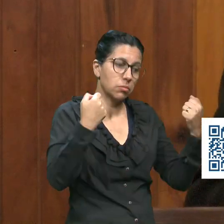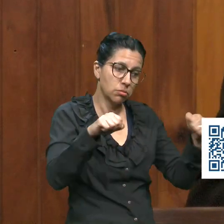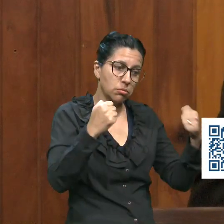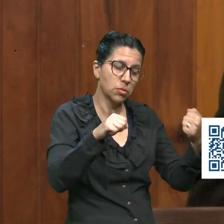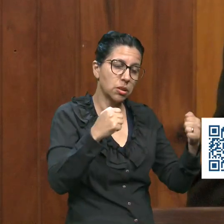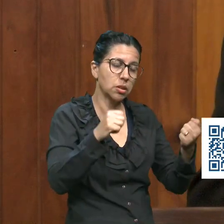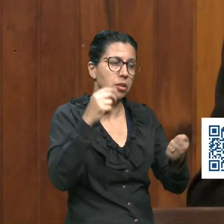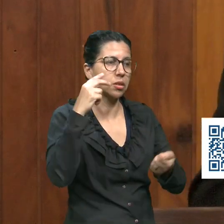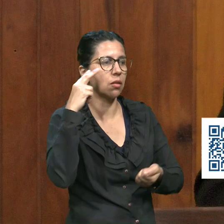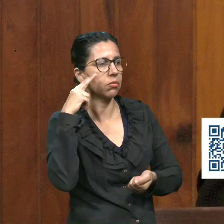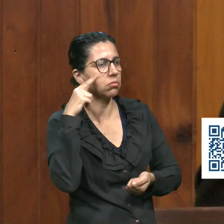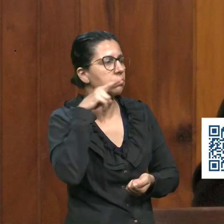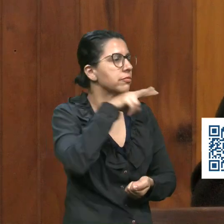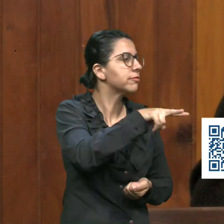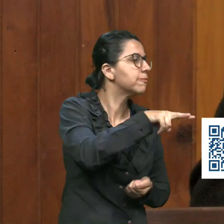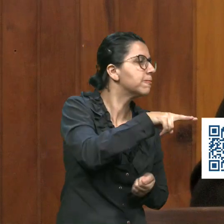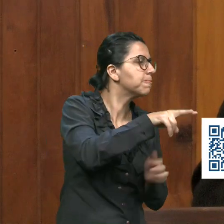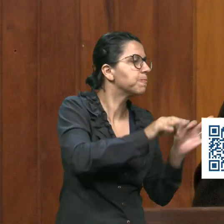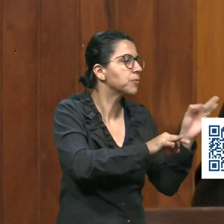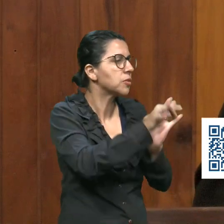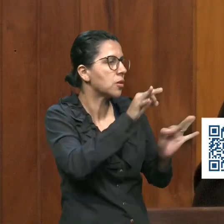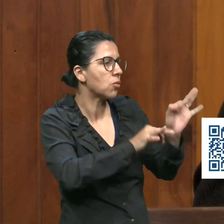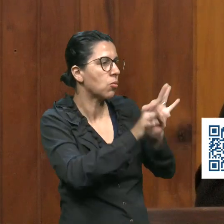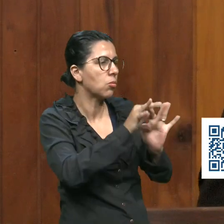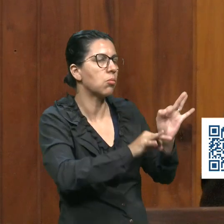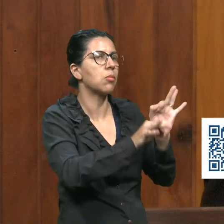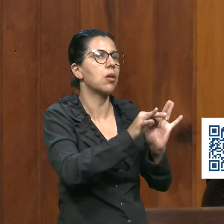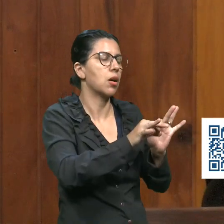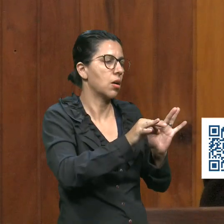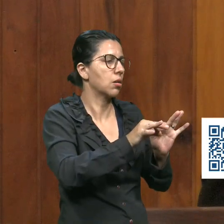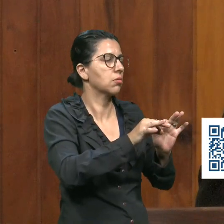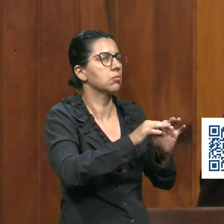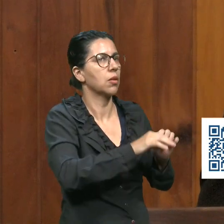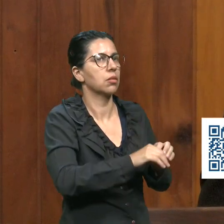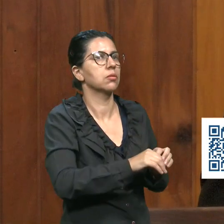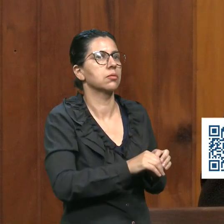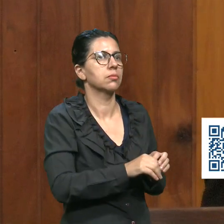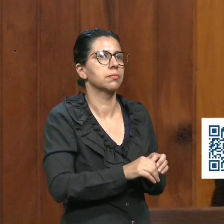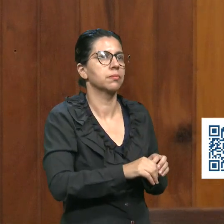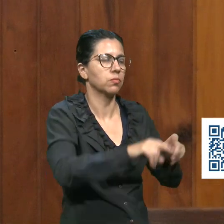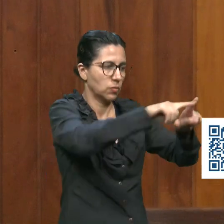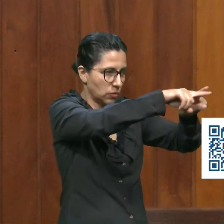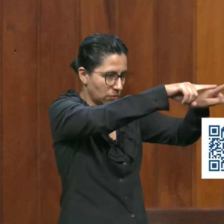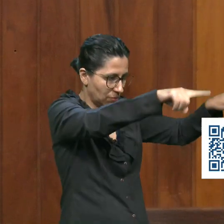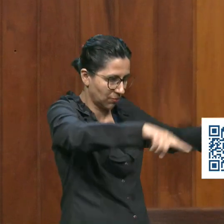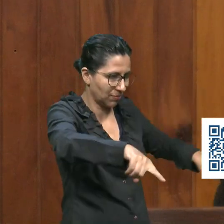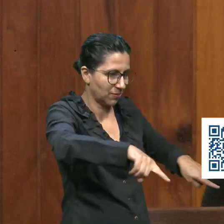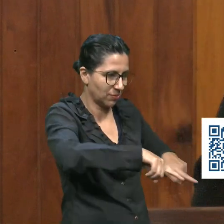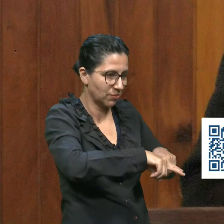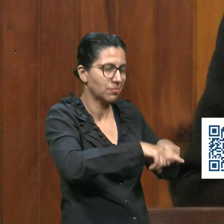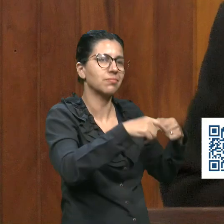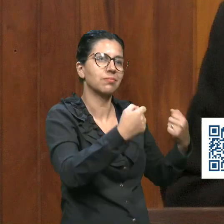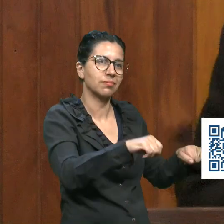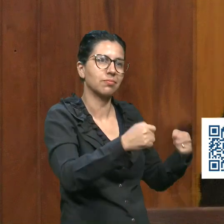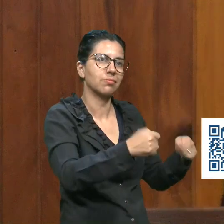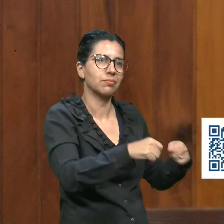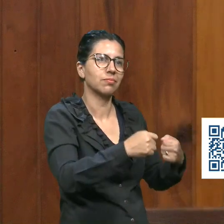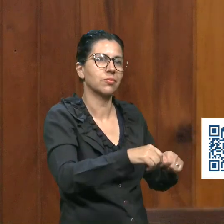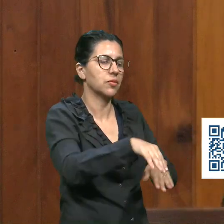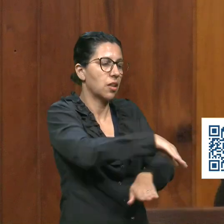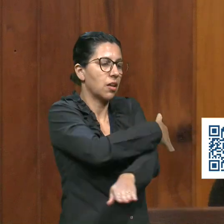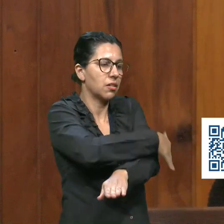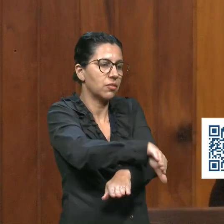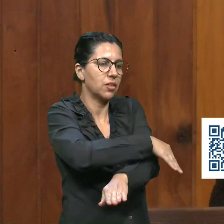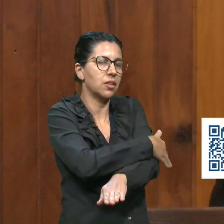municipal ali. É uma manutenção, né, desse campo. Aquela avenida João